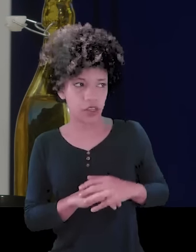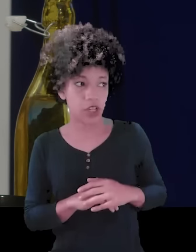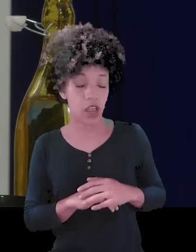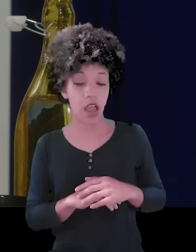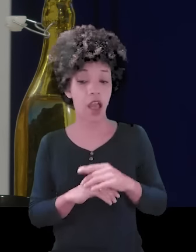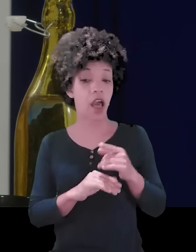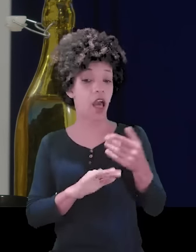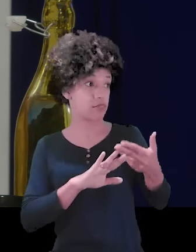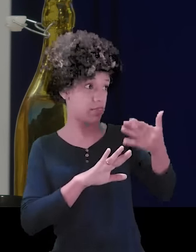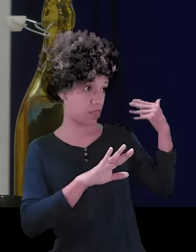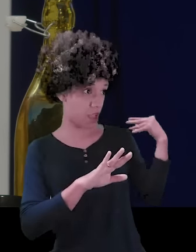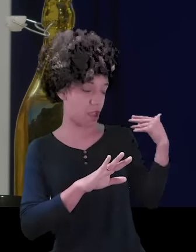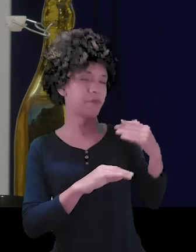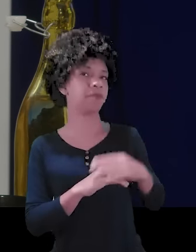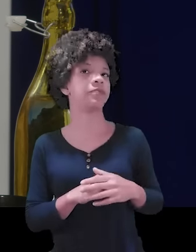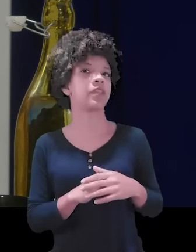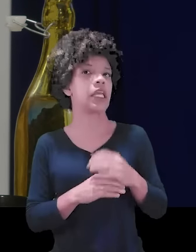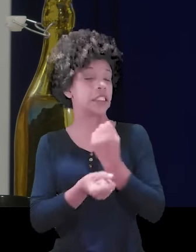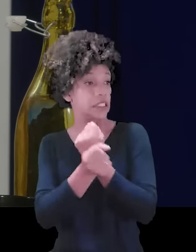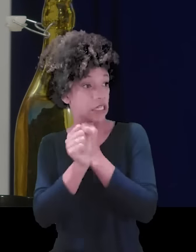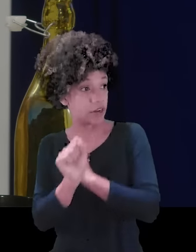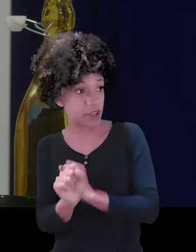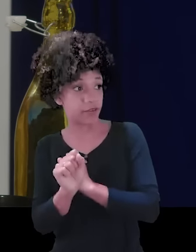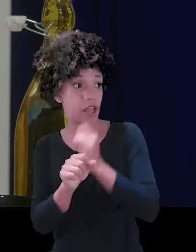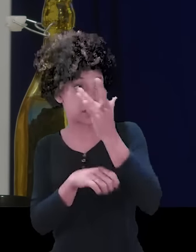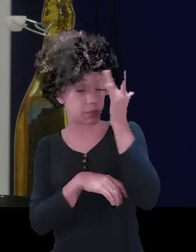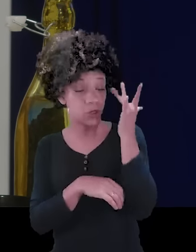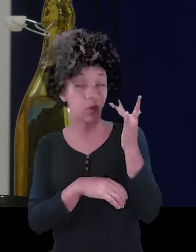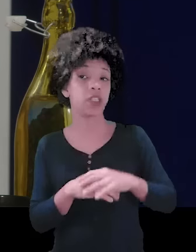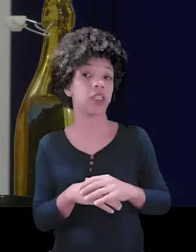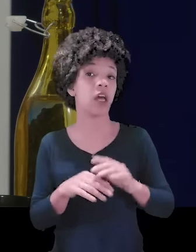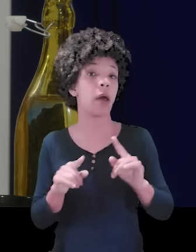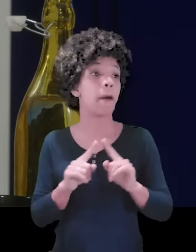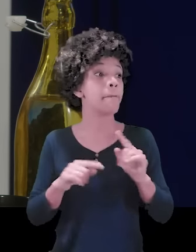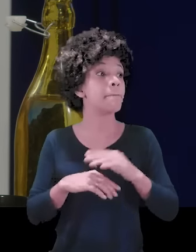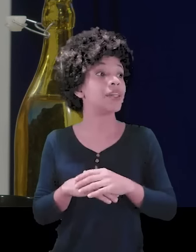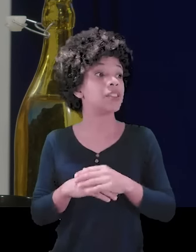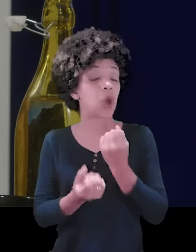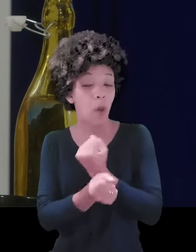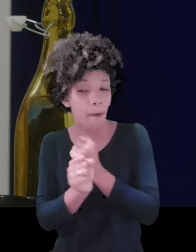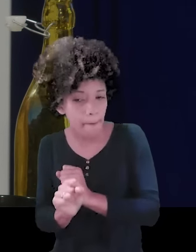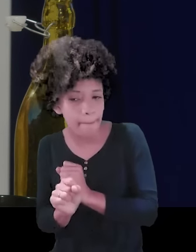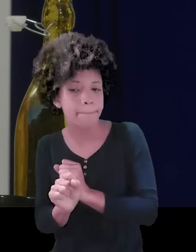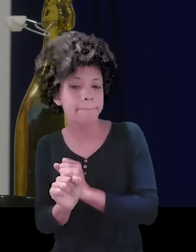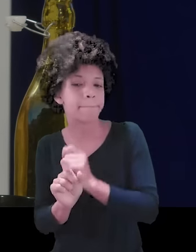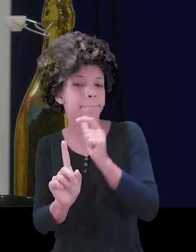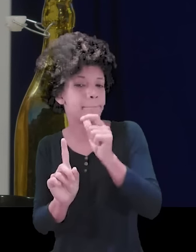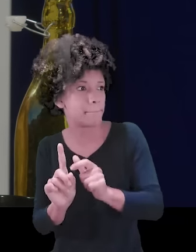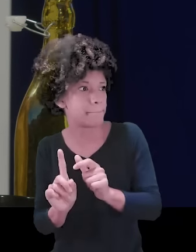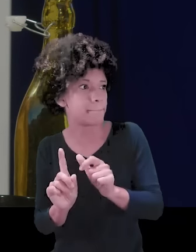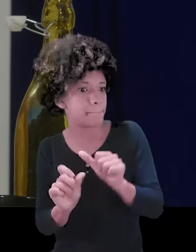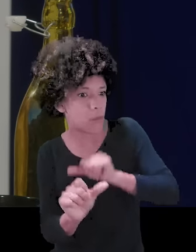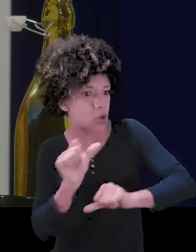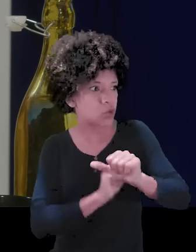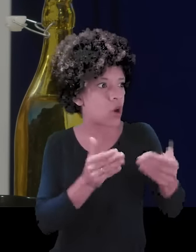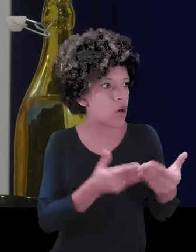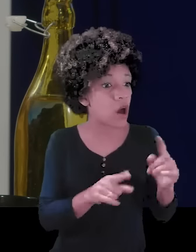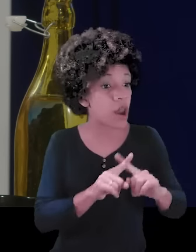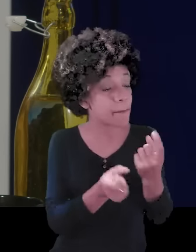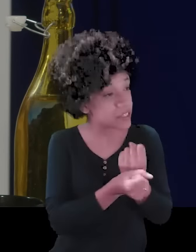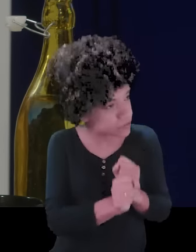naquela época a gente escreve usava as pessoas e o modo de escravizar as pessoas ele mudou mas a